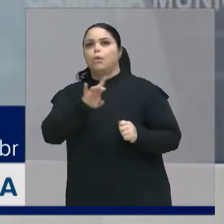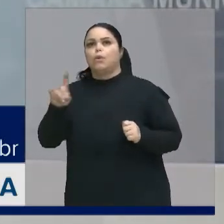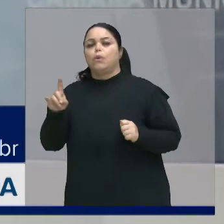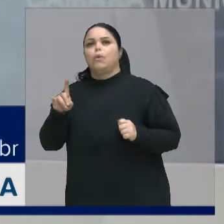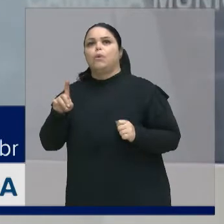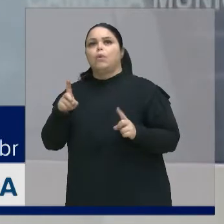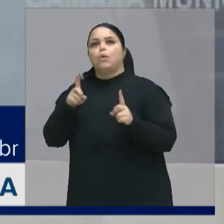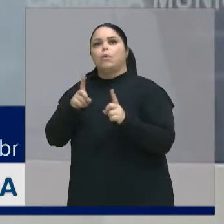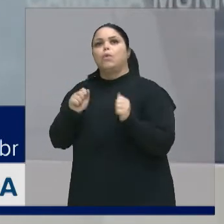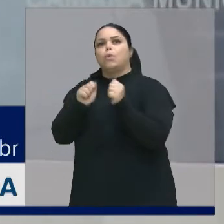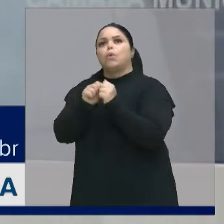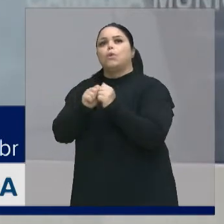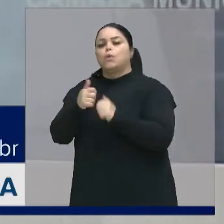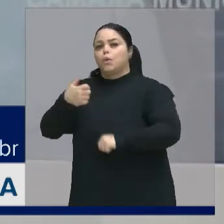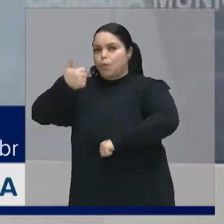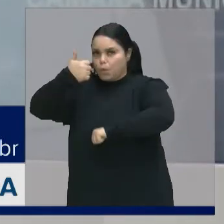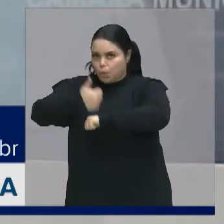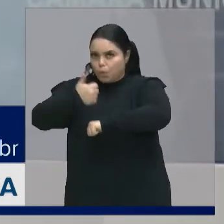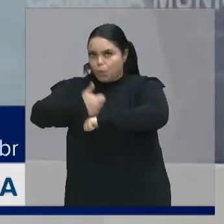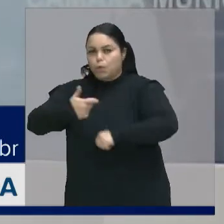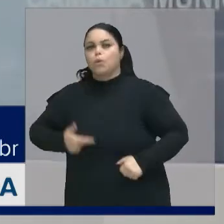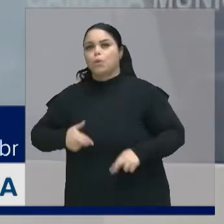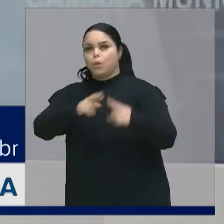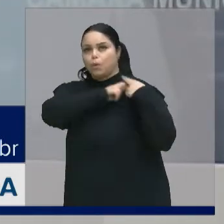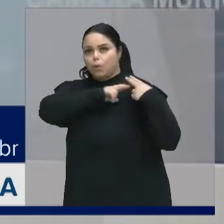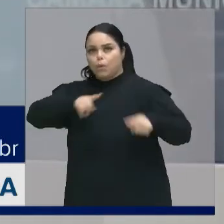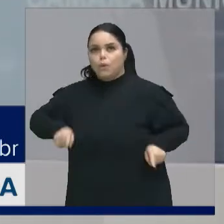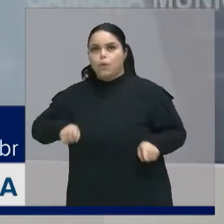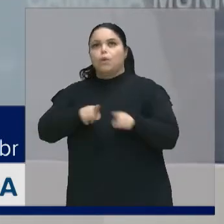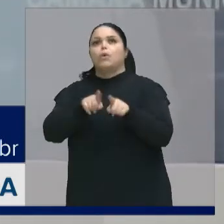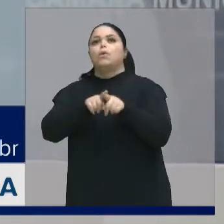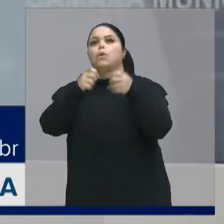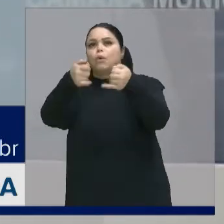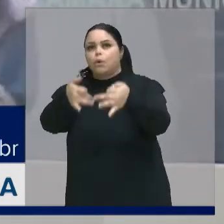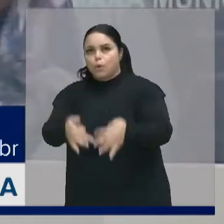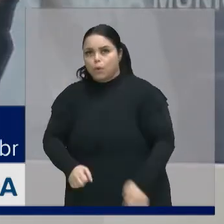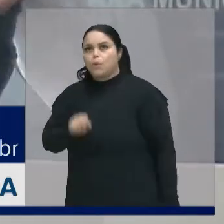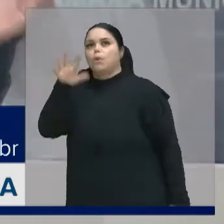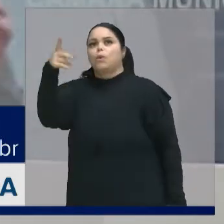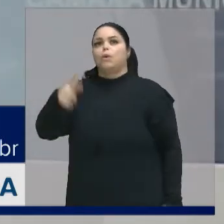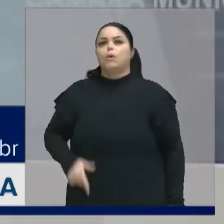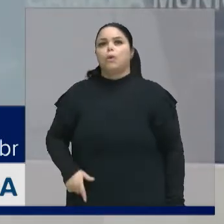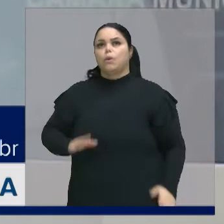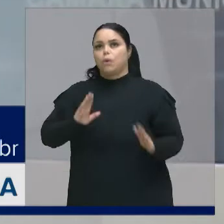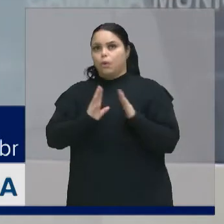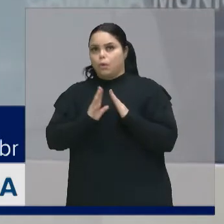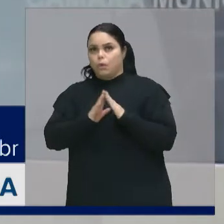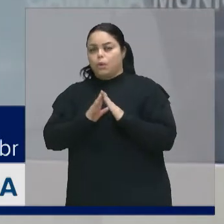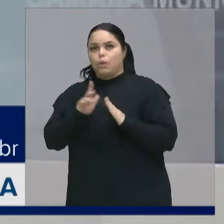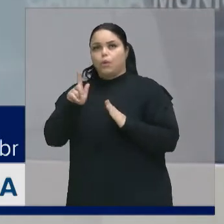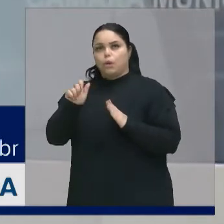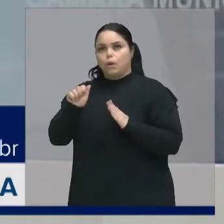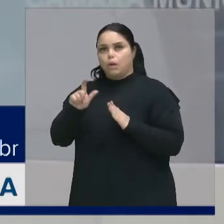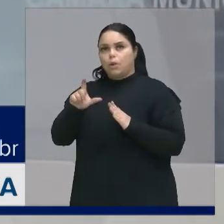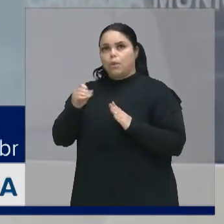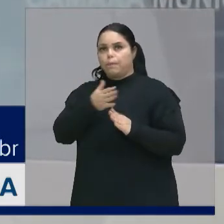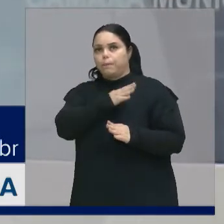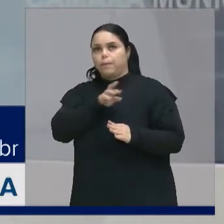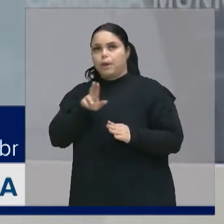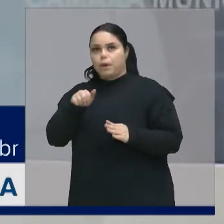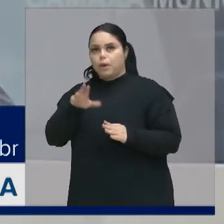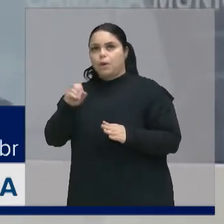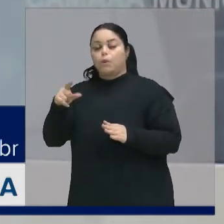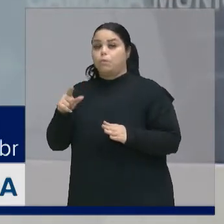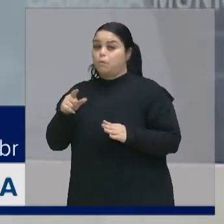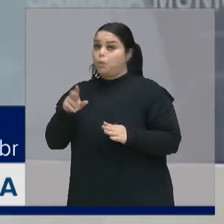tutor responsável. E eu queria também falar do que aconteceu, que uma moradora do Galo Branco usou de